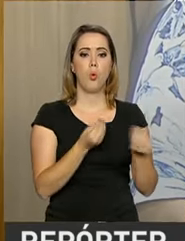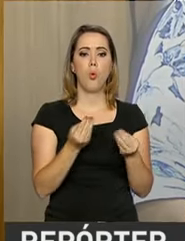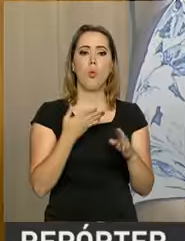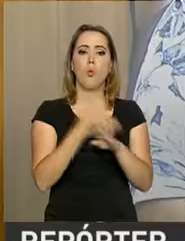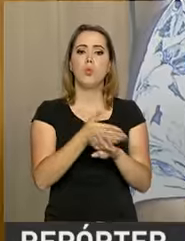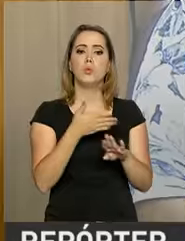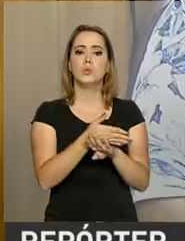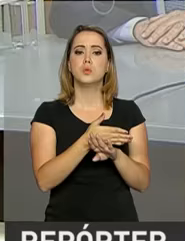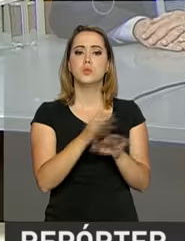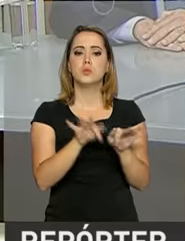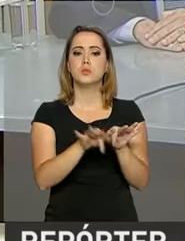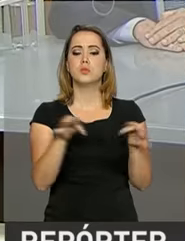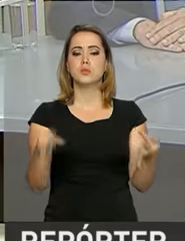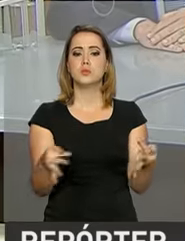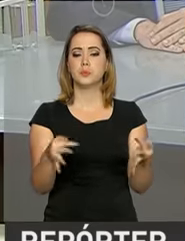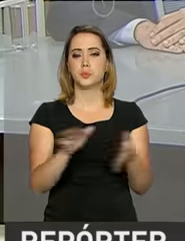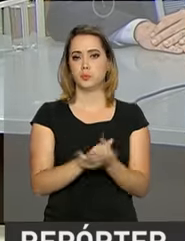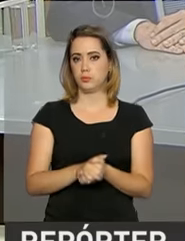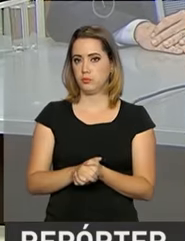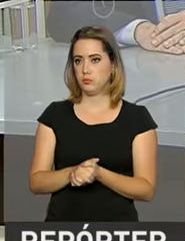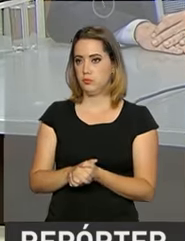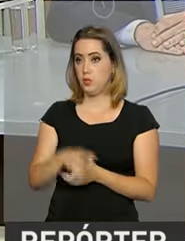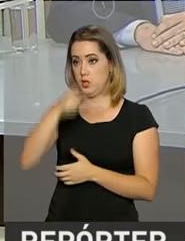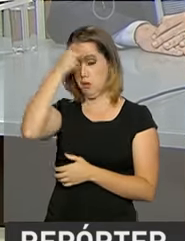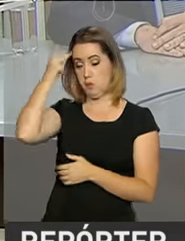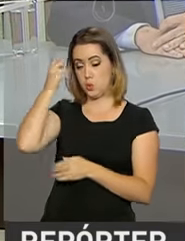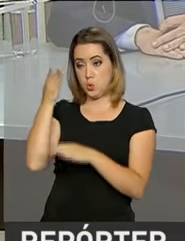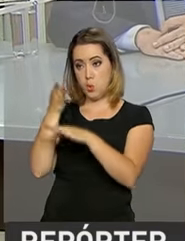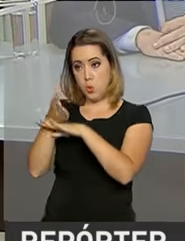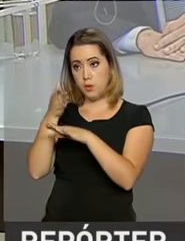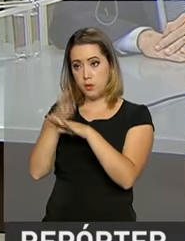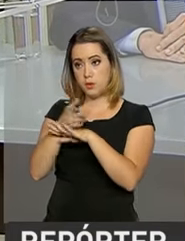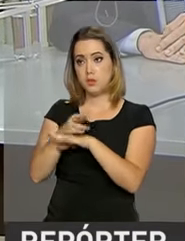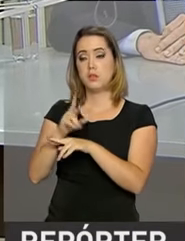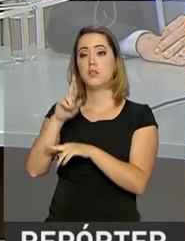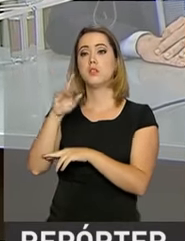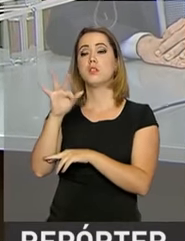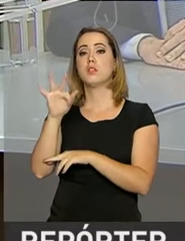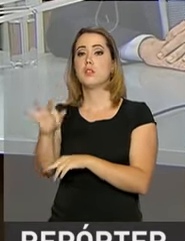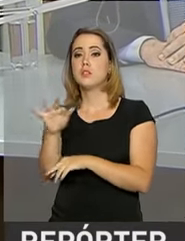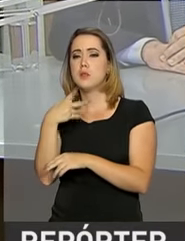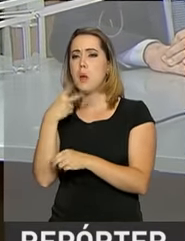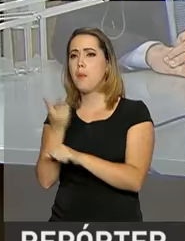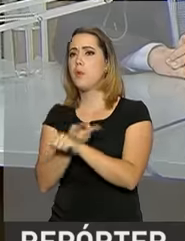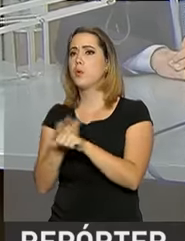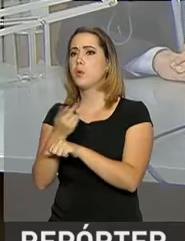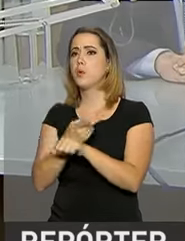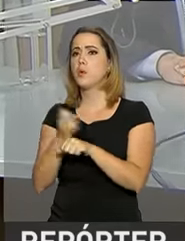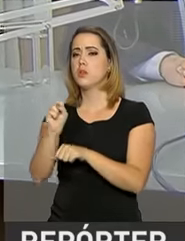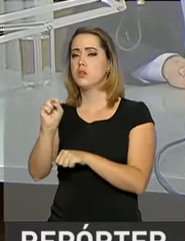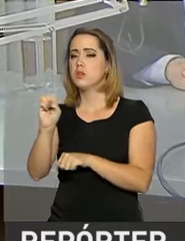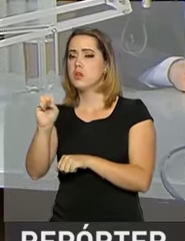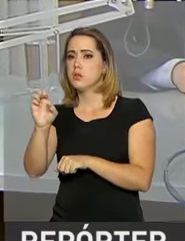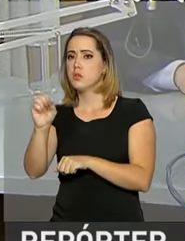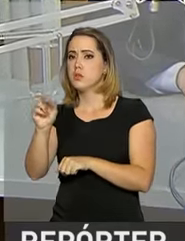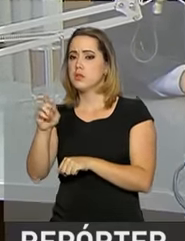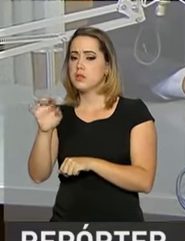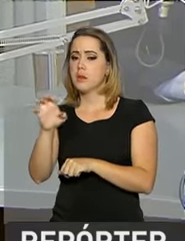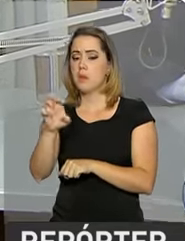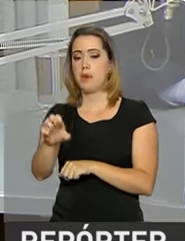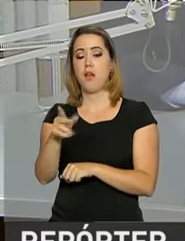ele entra no site da própria Receita Federal procure o sebrai no 0800